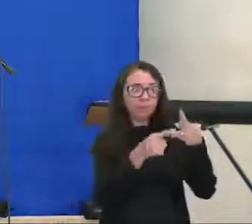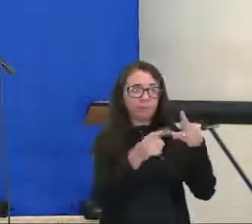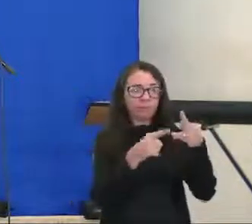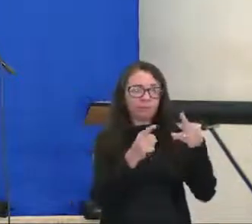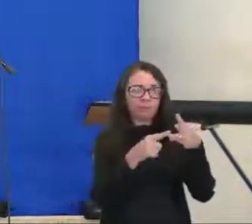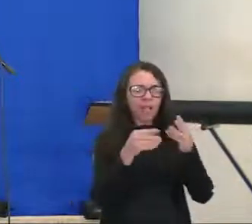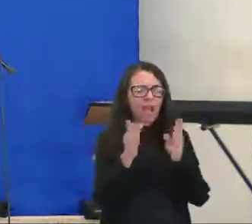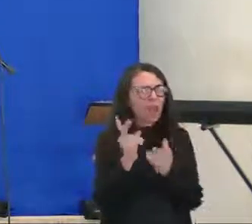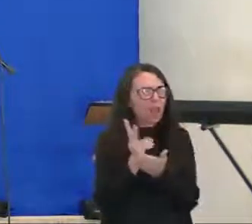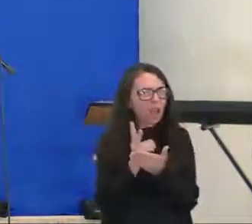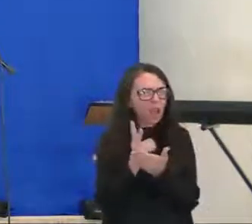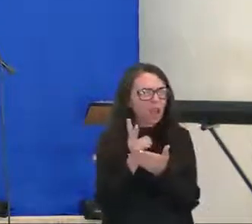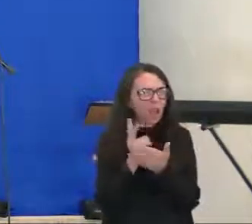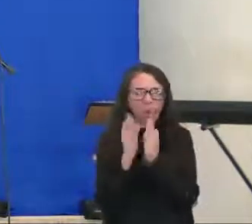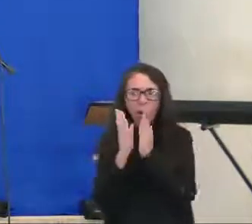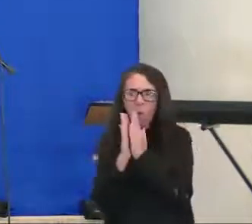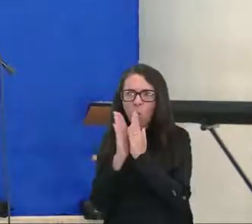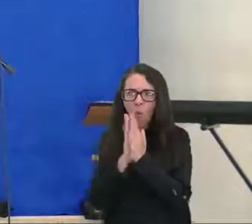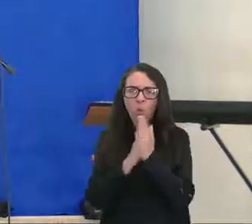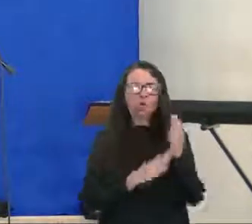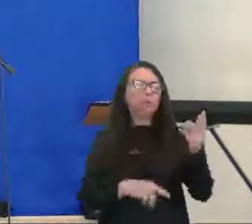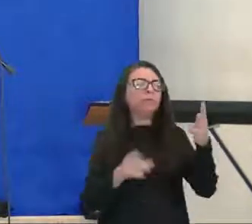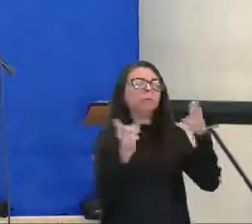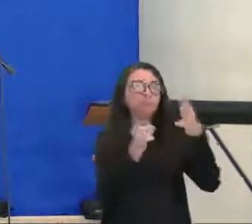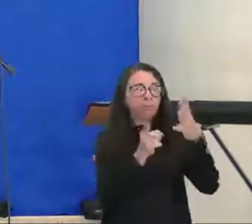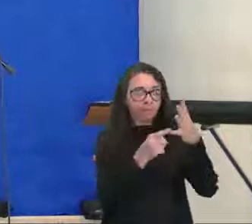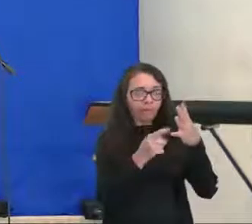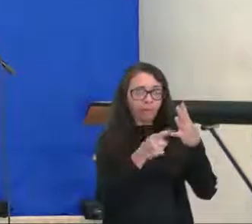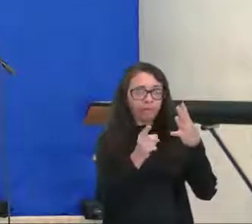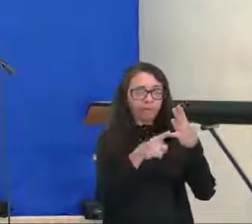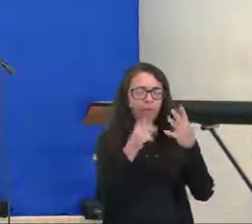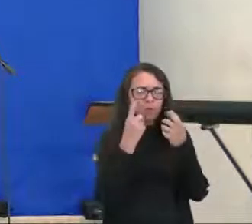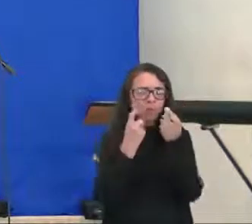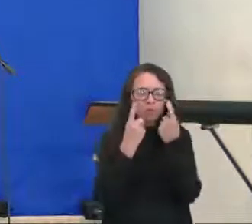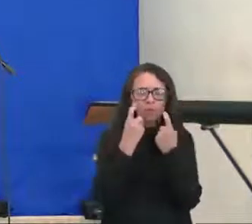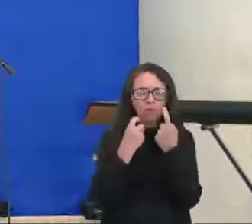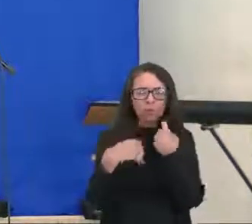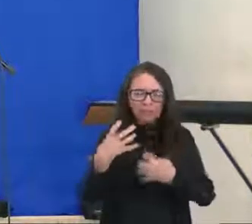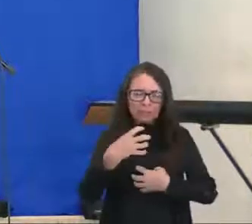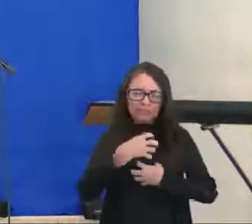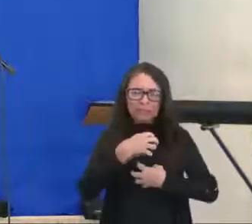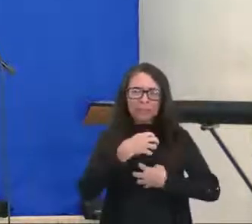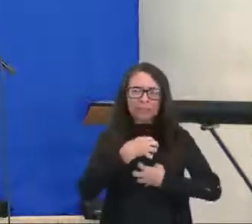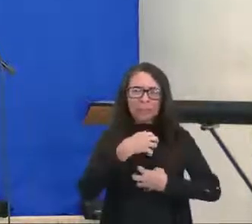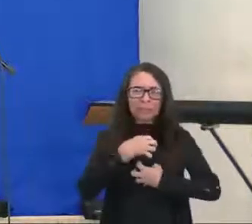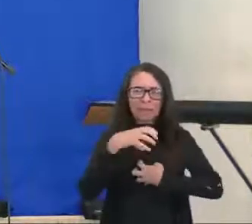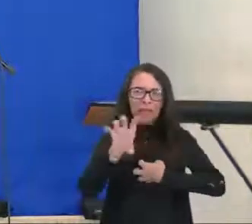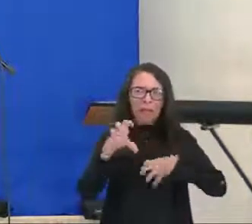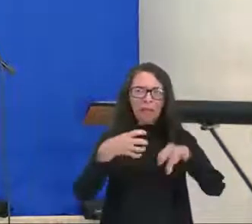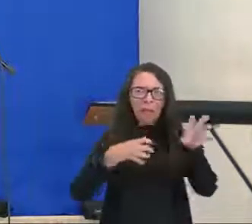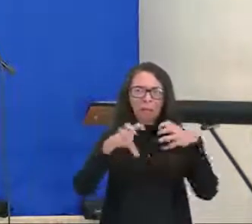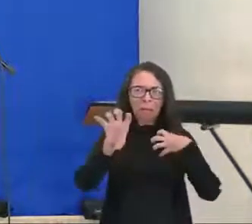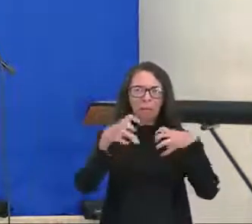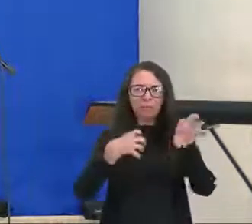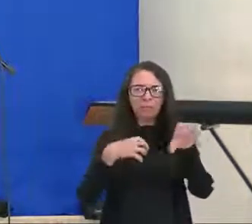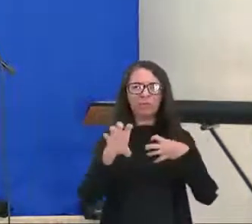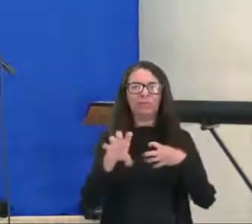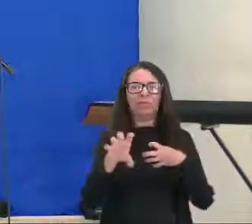12:12, chorar com os que choram, Romanos 12:15, não retribuir o mal com o mal,